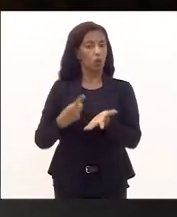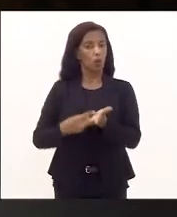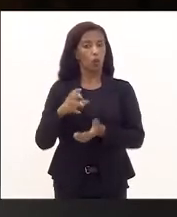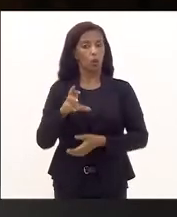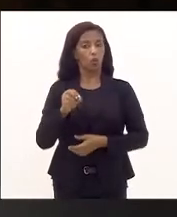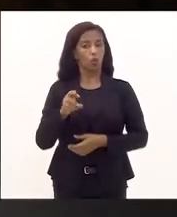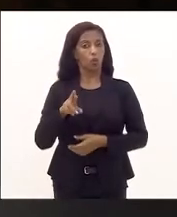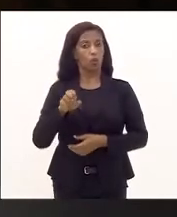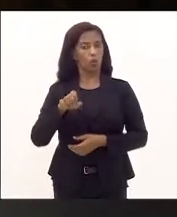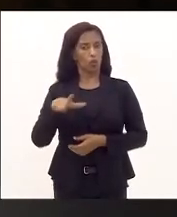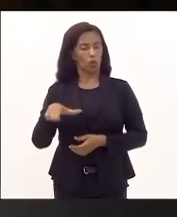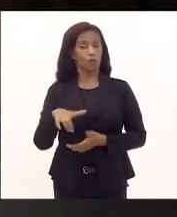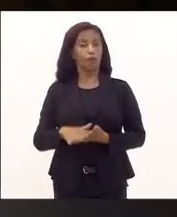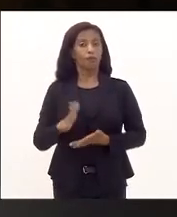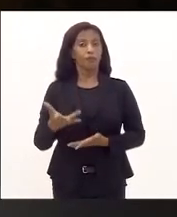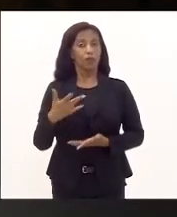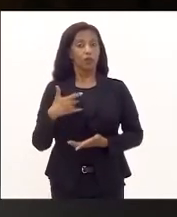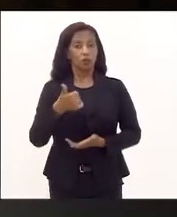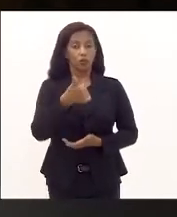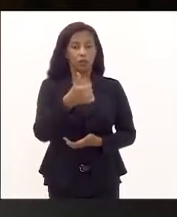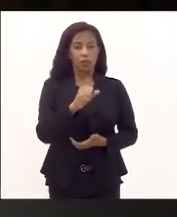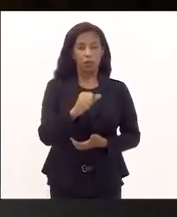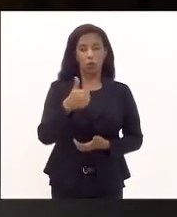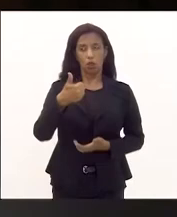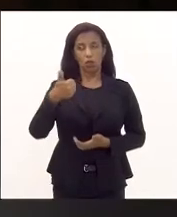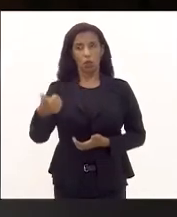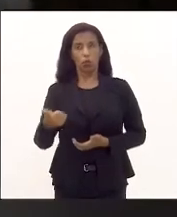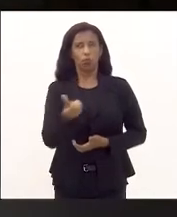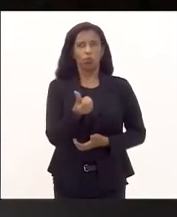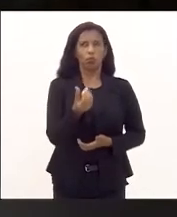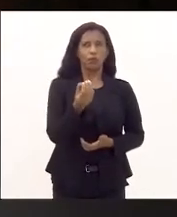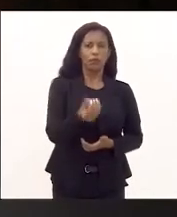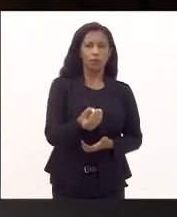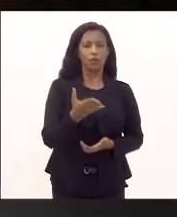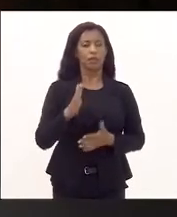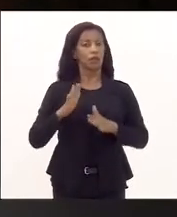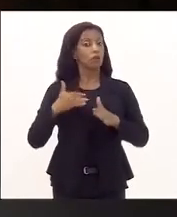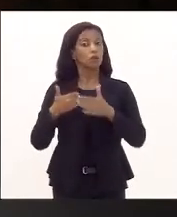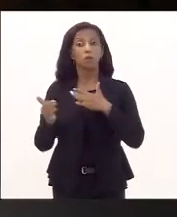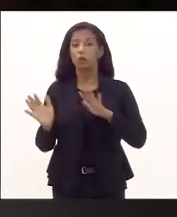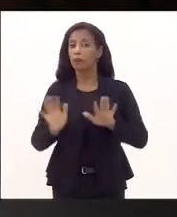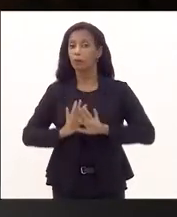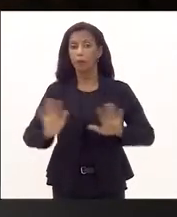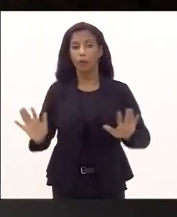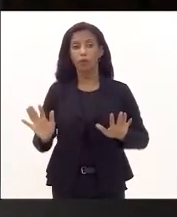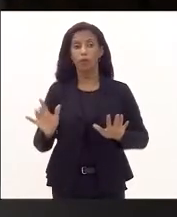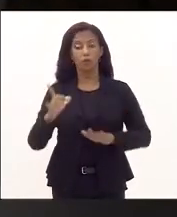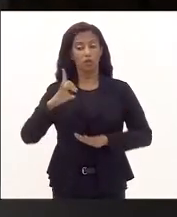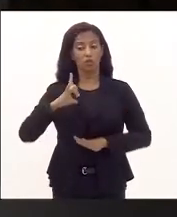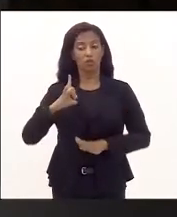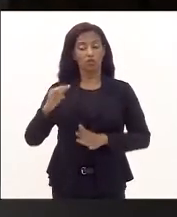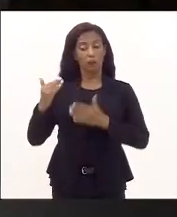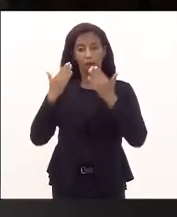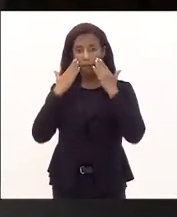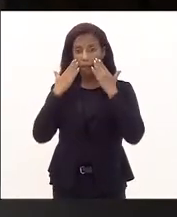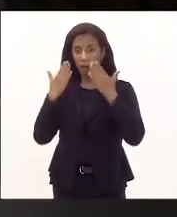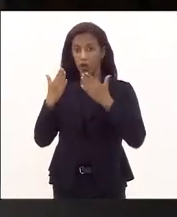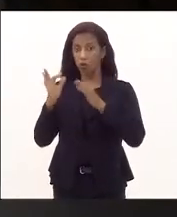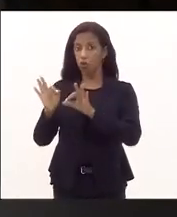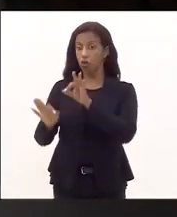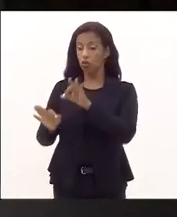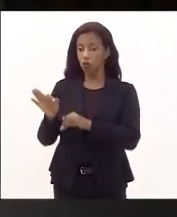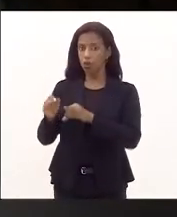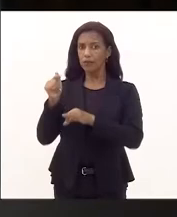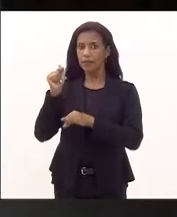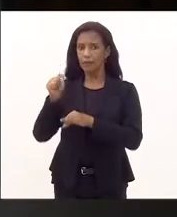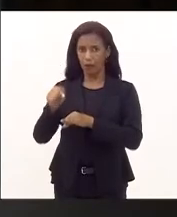Luiz Henrique. Ou seja, dos 181, dos 60, não importa, os que tiverem manifestação